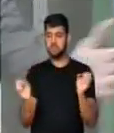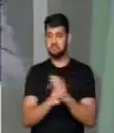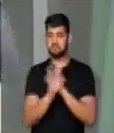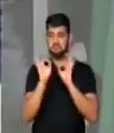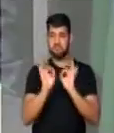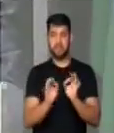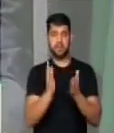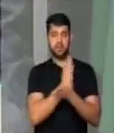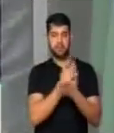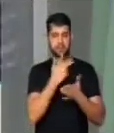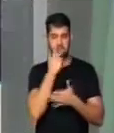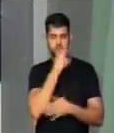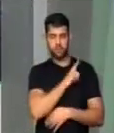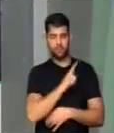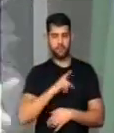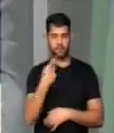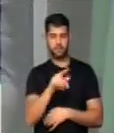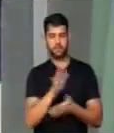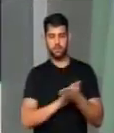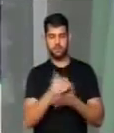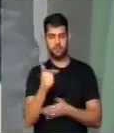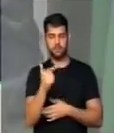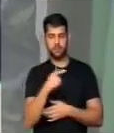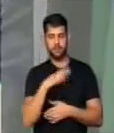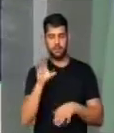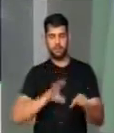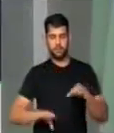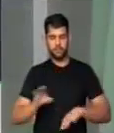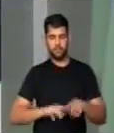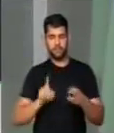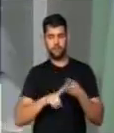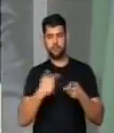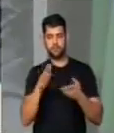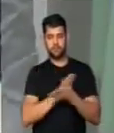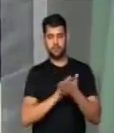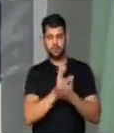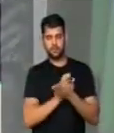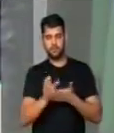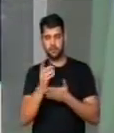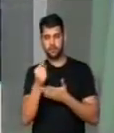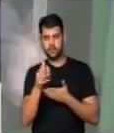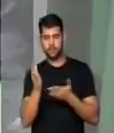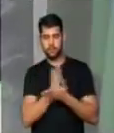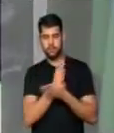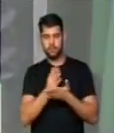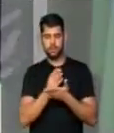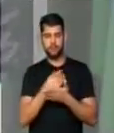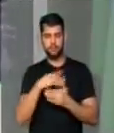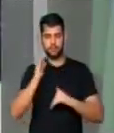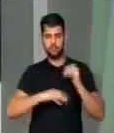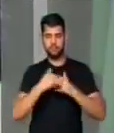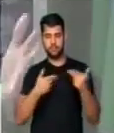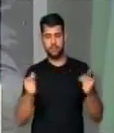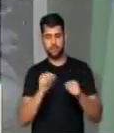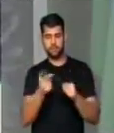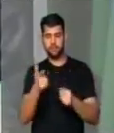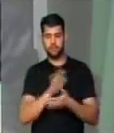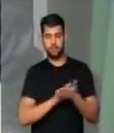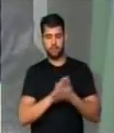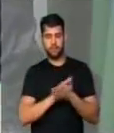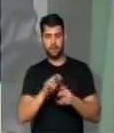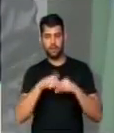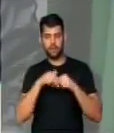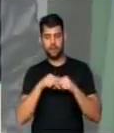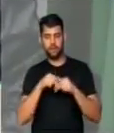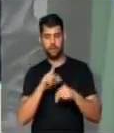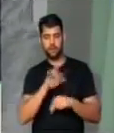até parece que no governo de vocês não teve corrupção, não teve desvio de dinheiro, não teve incompetência, não teve aquilo